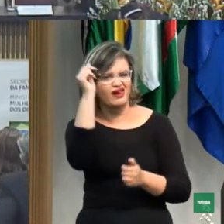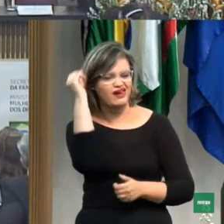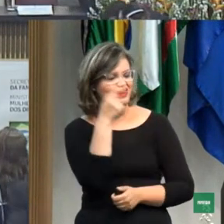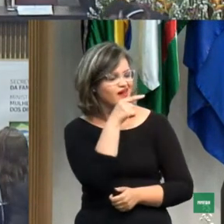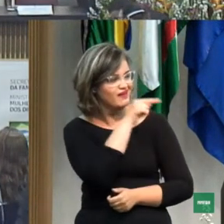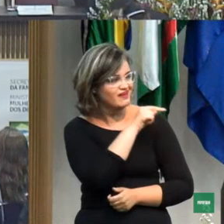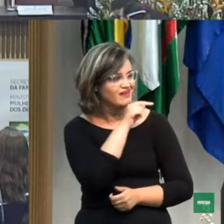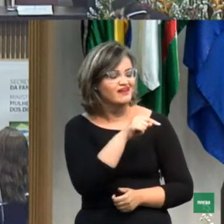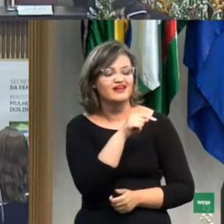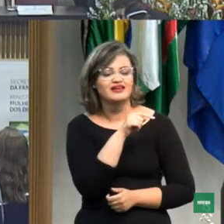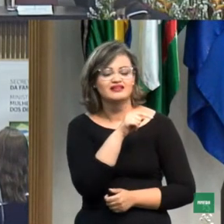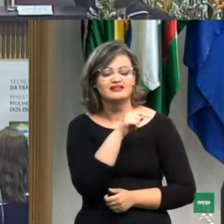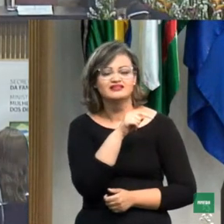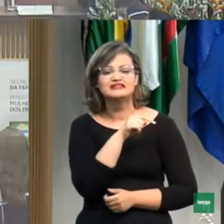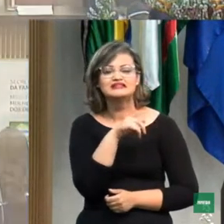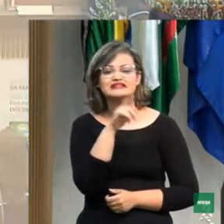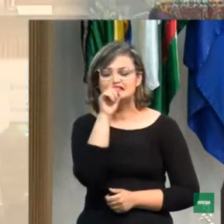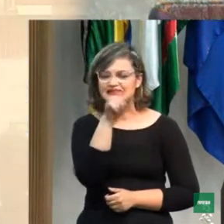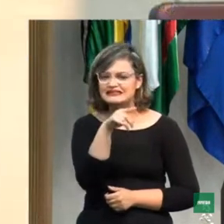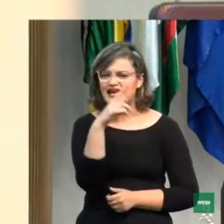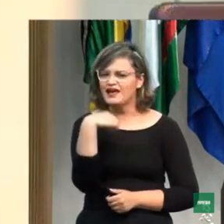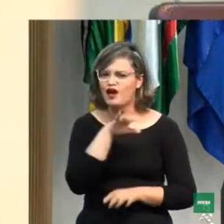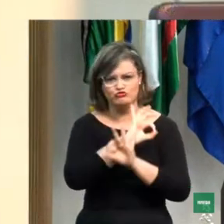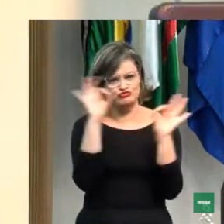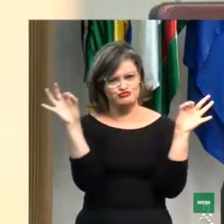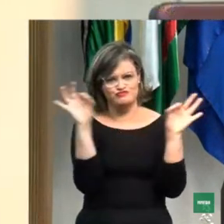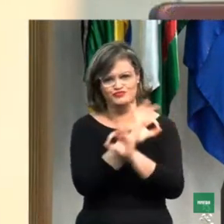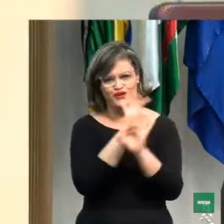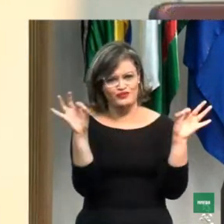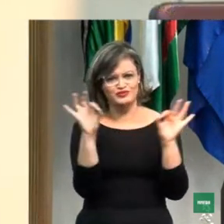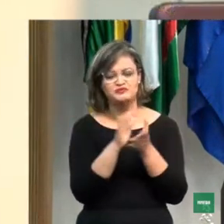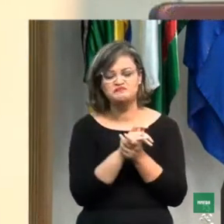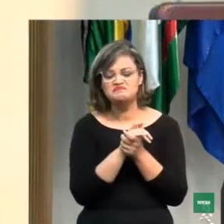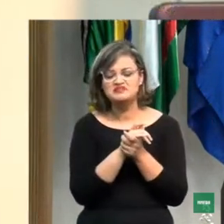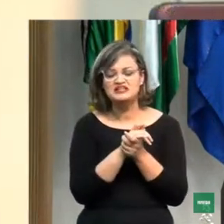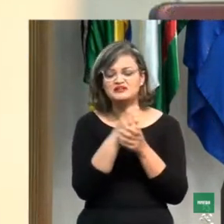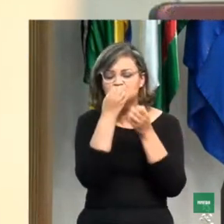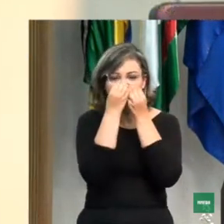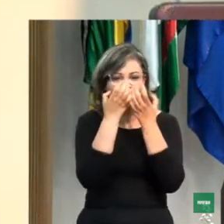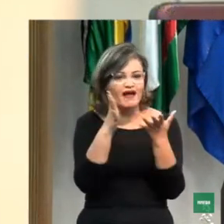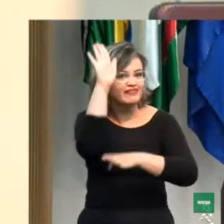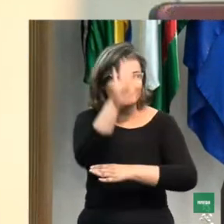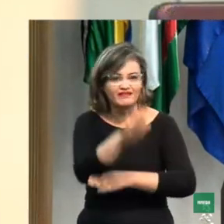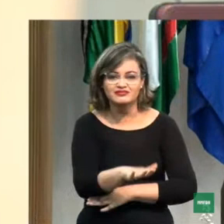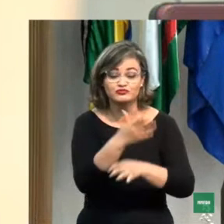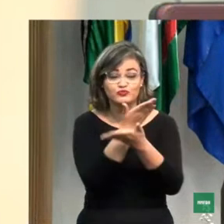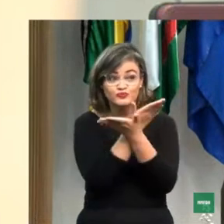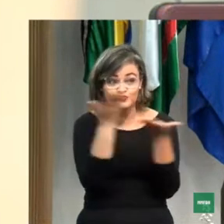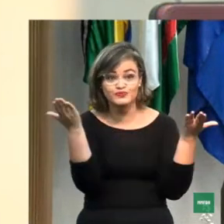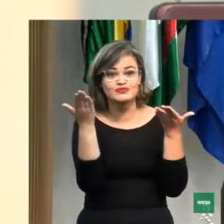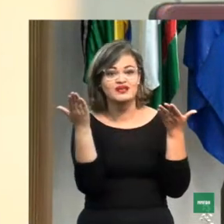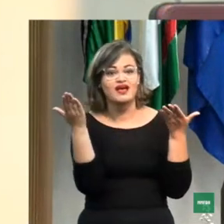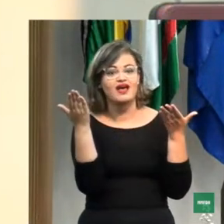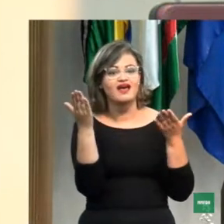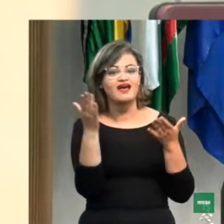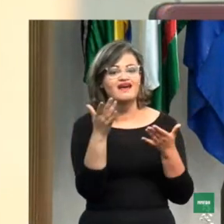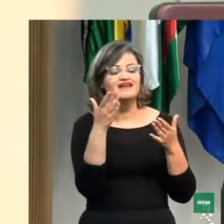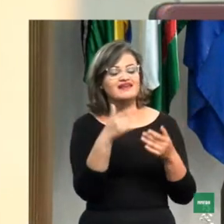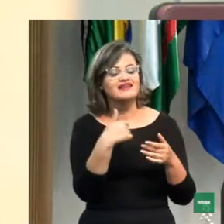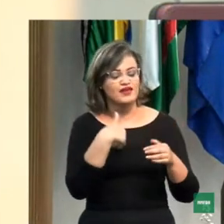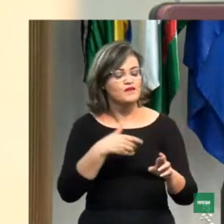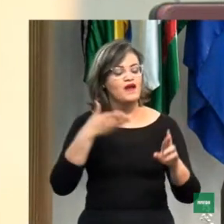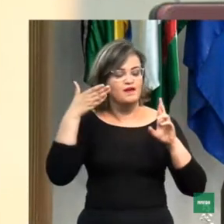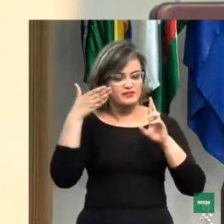É uma coisa muito boa. E, portanto, eu vou dizer uma boa tarde a todos. E, em nome do presidente da